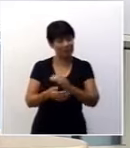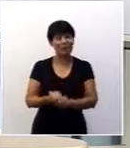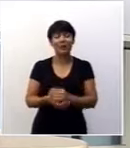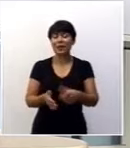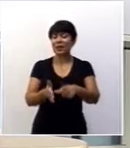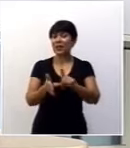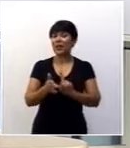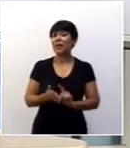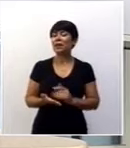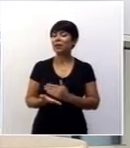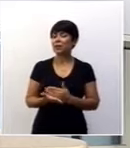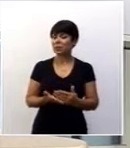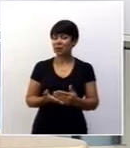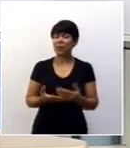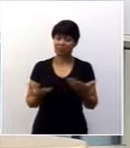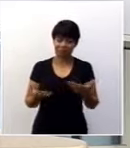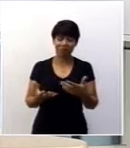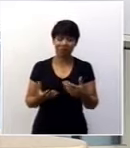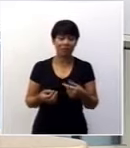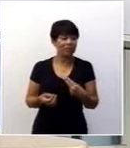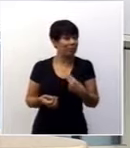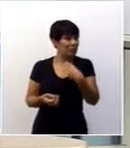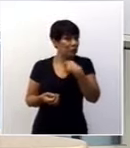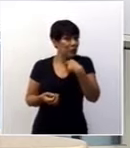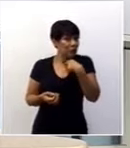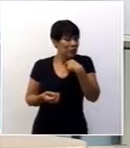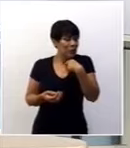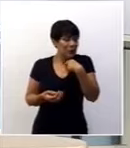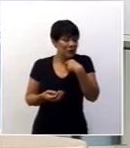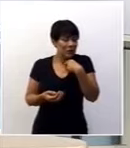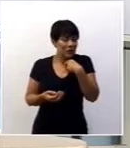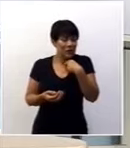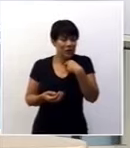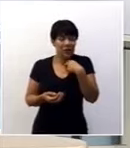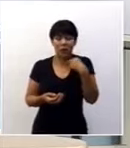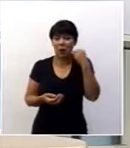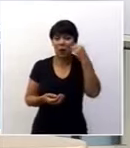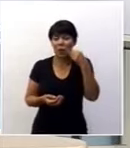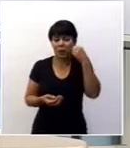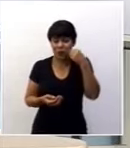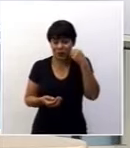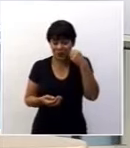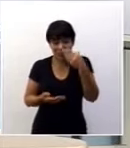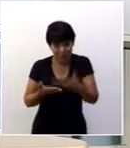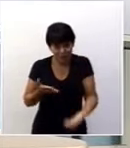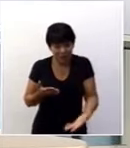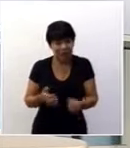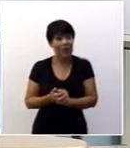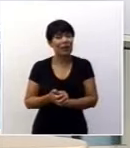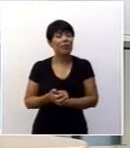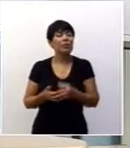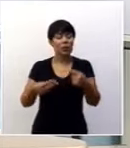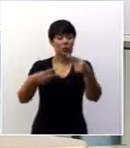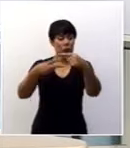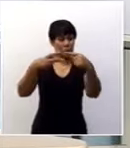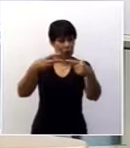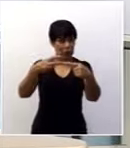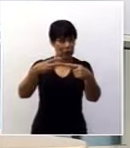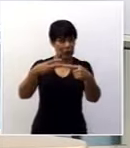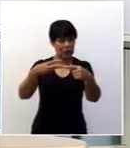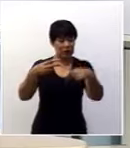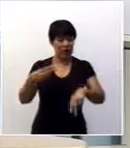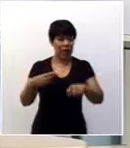de começar a entrar no assunto aqui da aula, eu não poderia perder a oportunidade, né? De falar de 2 programas que eu cuido aqui na